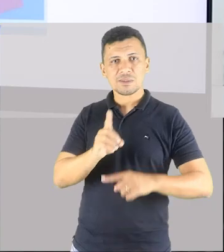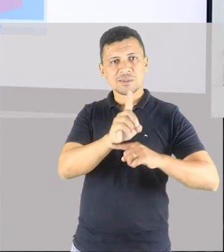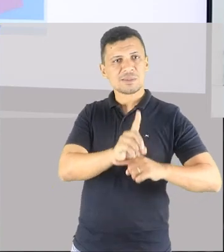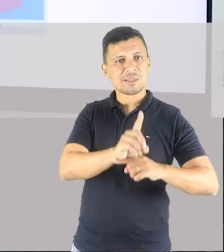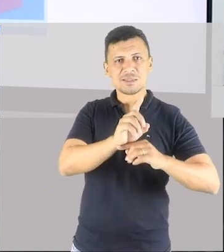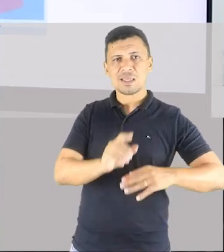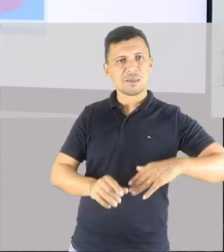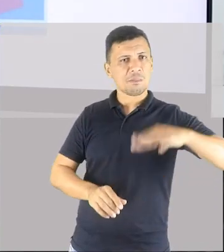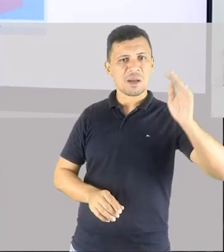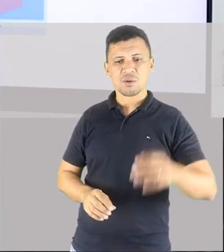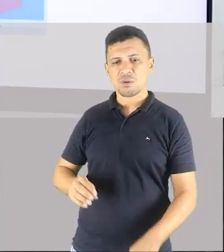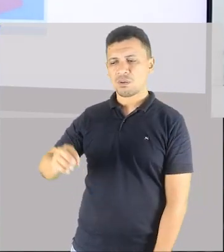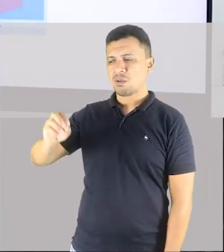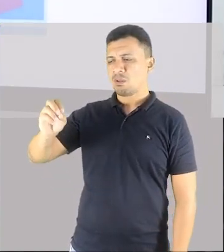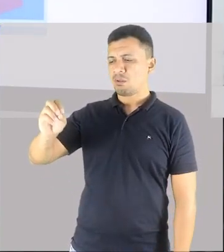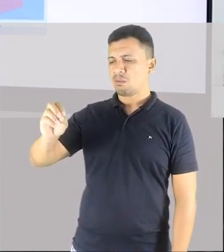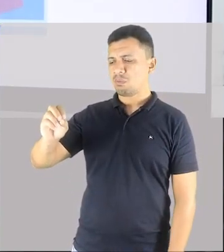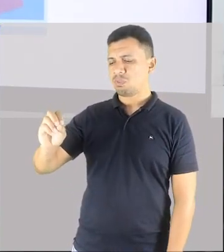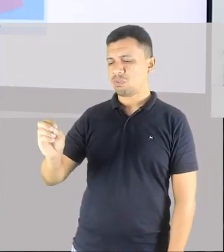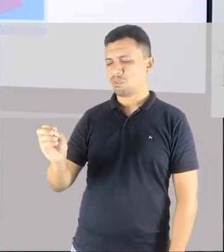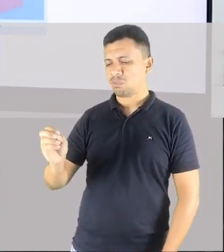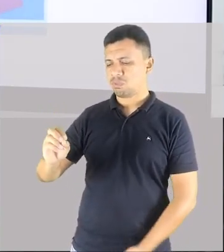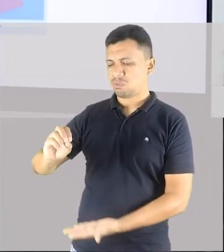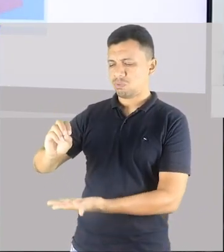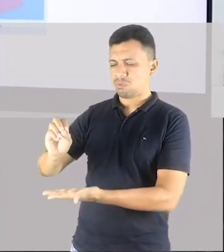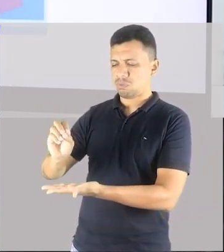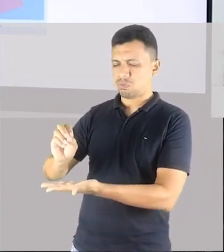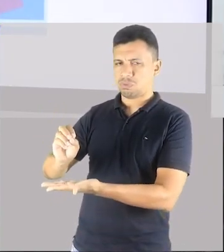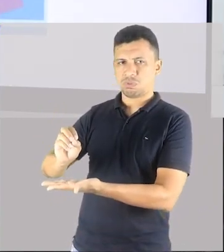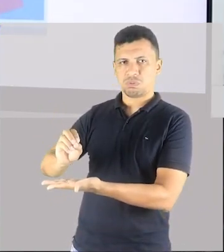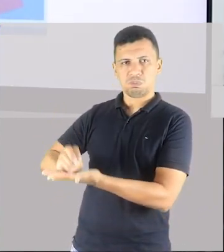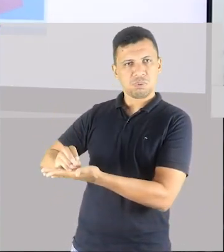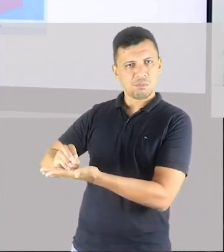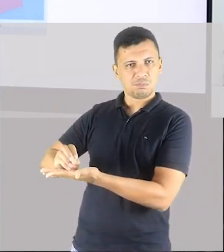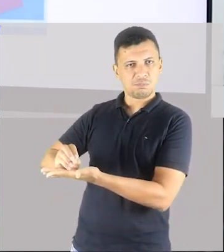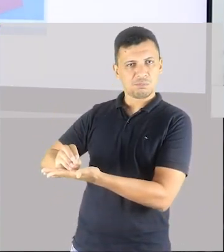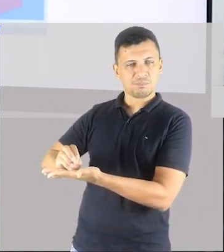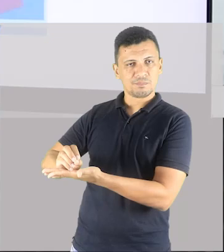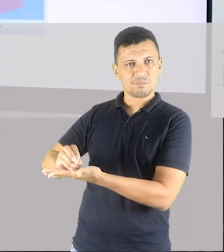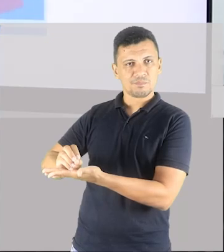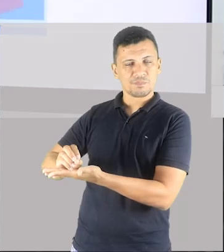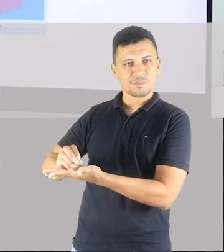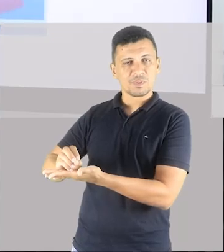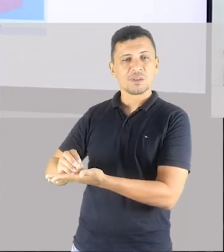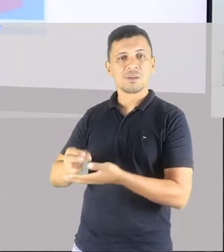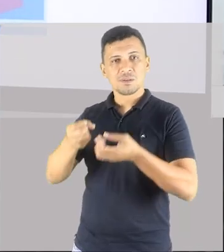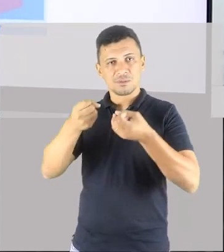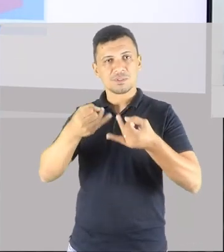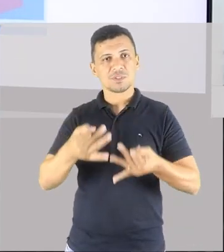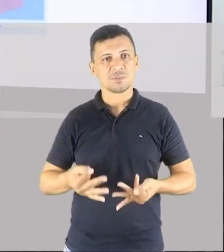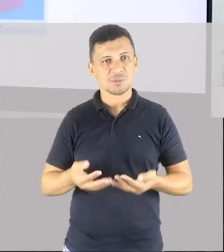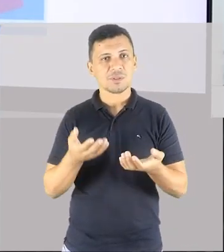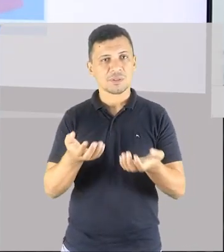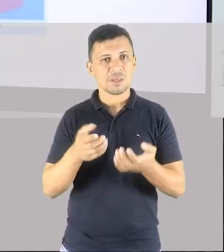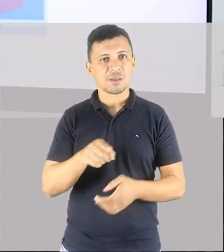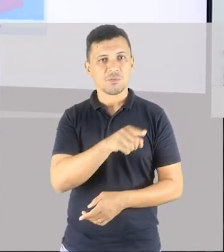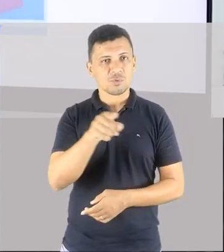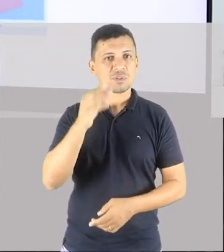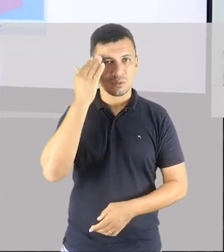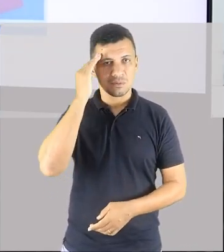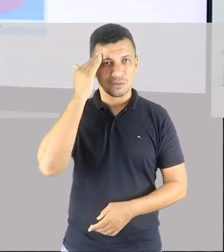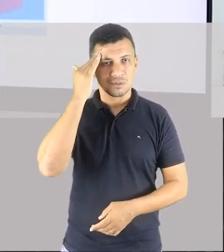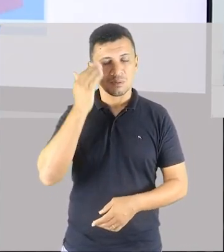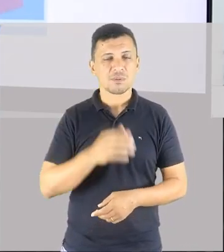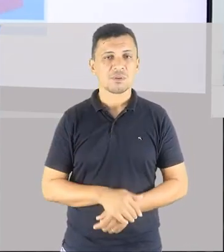do líquido, que ele sai afundando e vai bater lá no fundo. Certo? Então, era esse esclarecimento que eu gostaria que vocês soubessem.